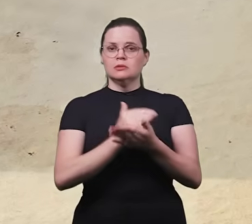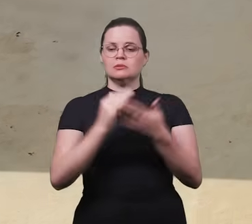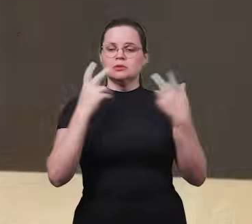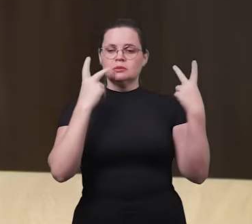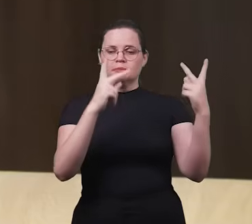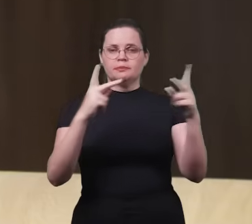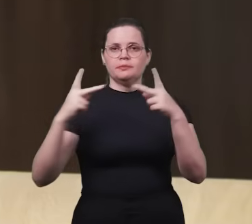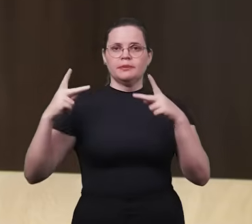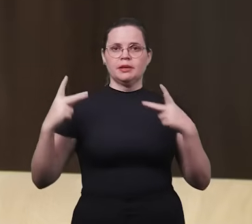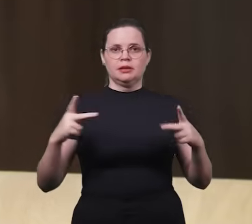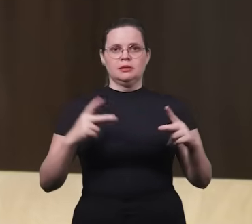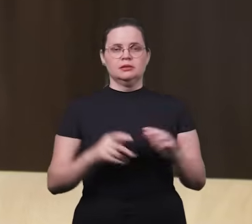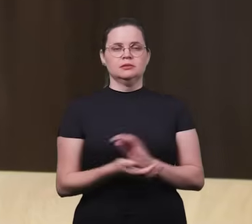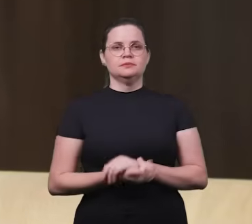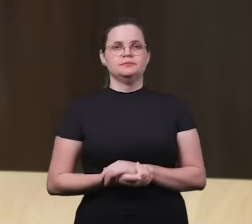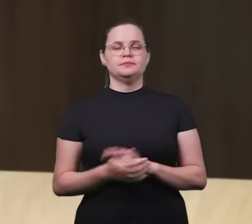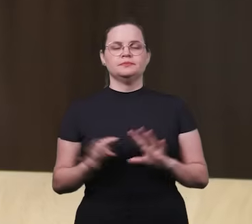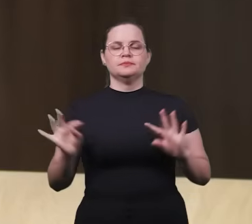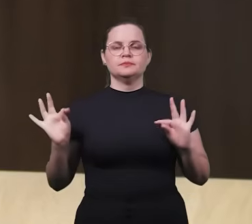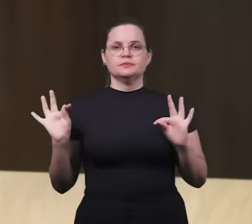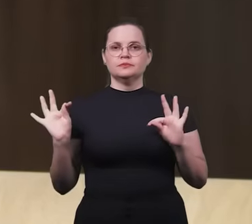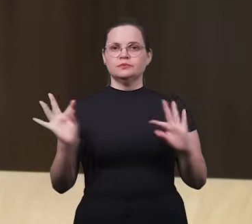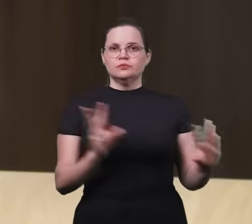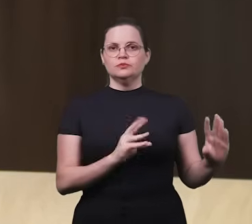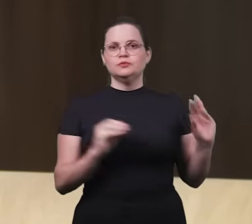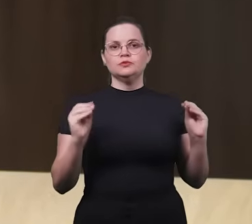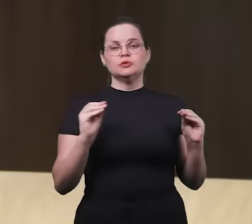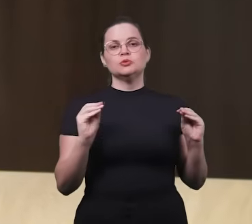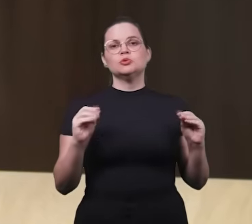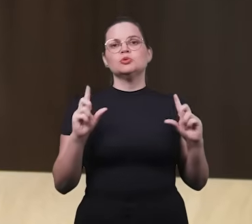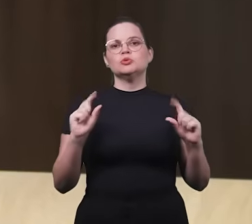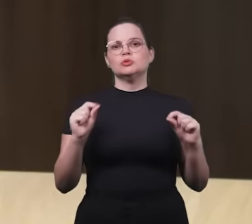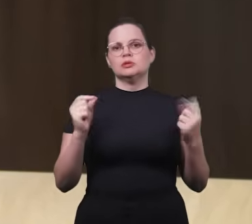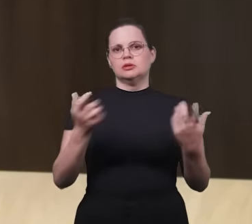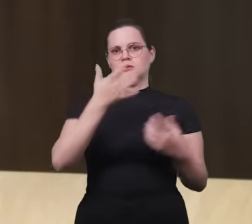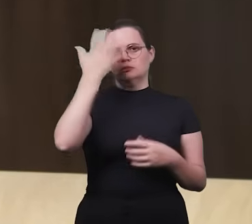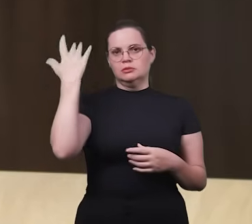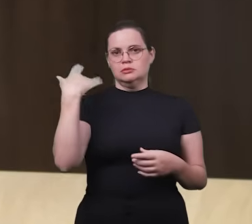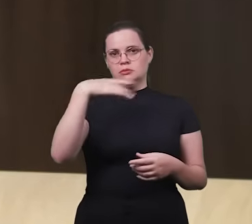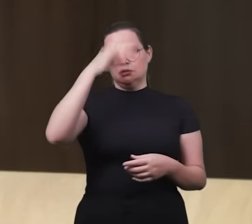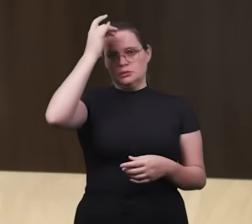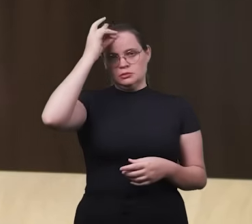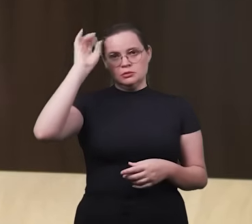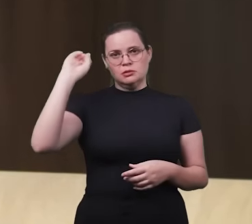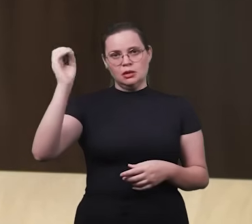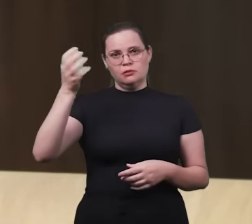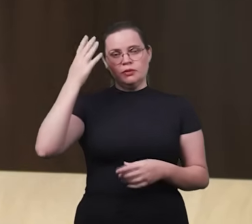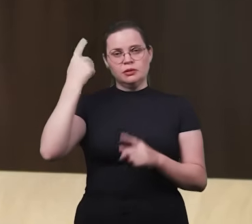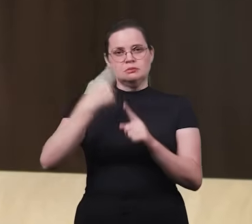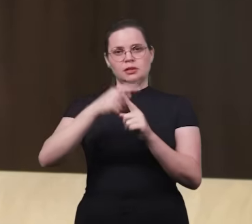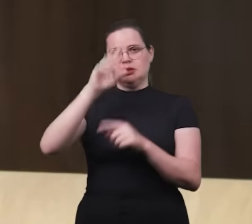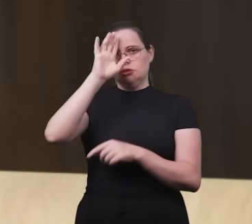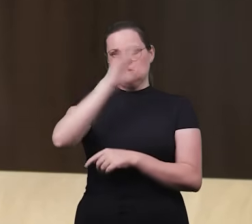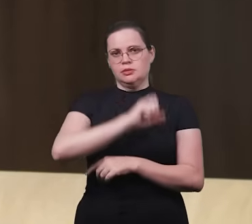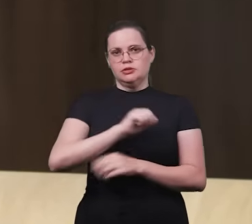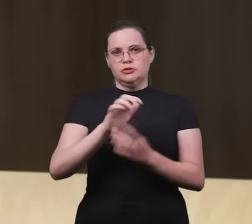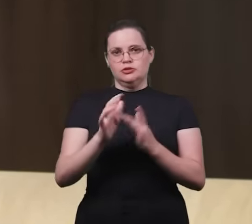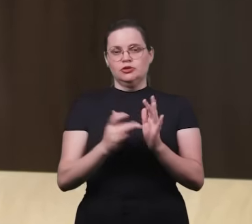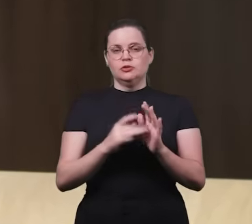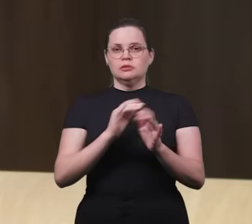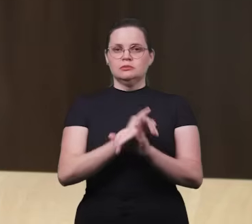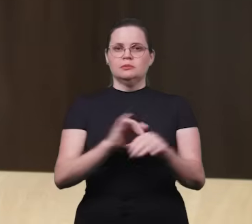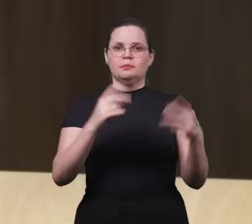pregar sobre aquilo que ele havia recebido da parte de Jesus. Ele começou a pregar que